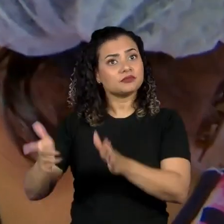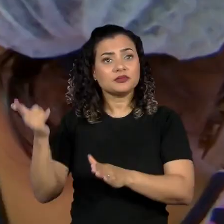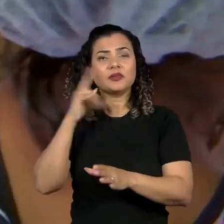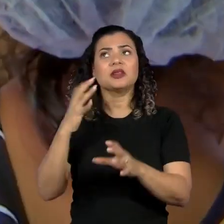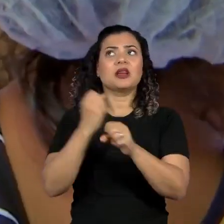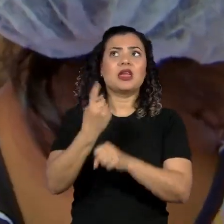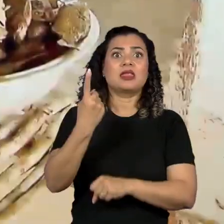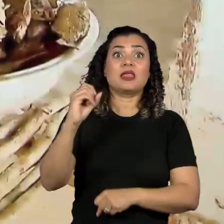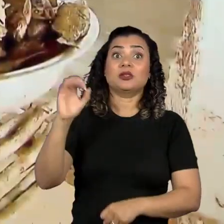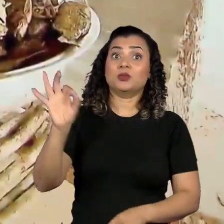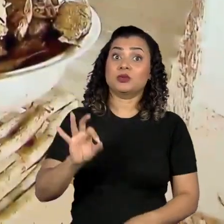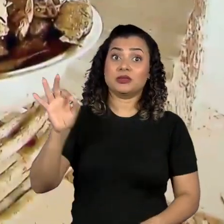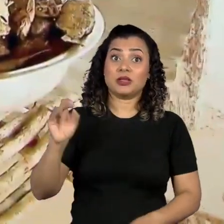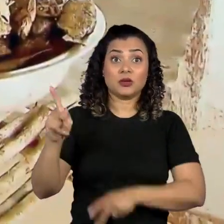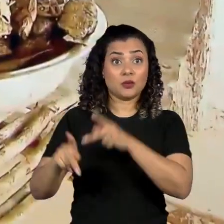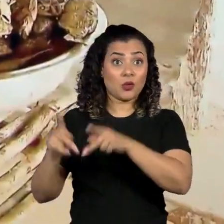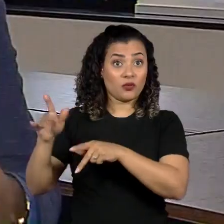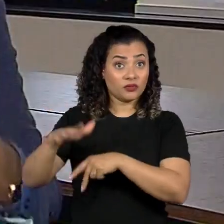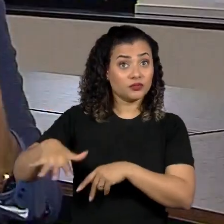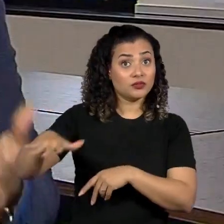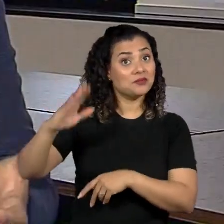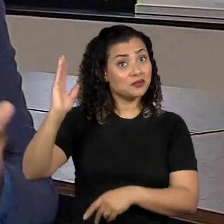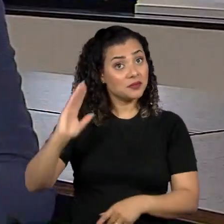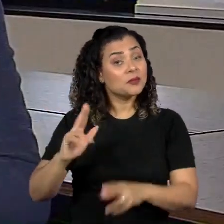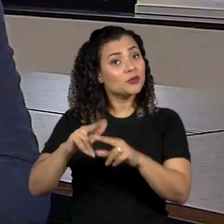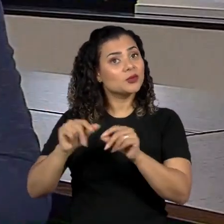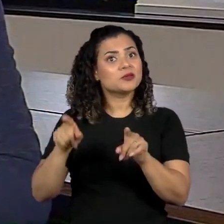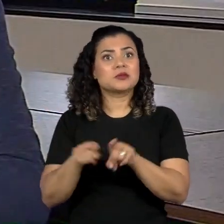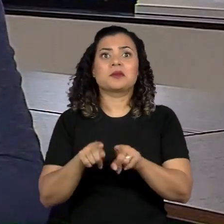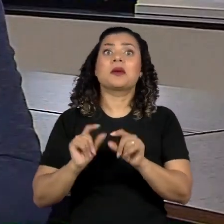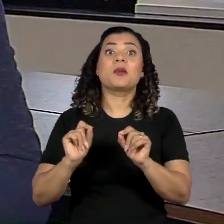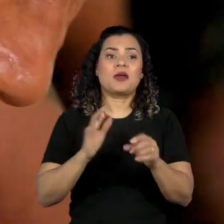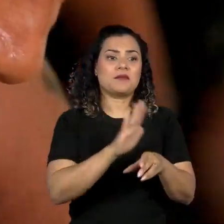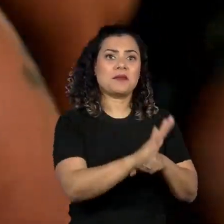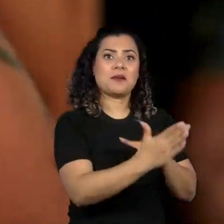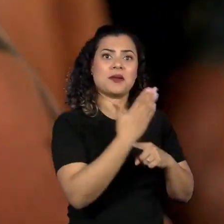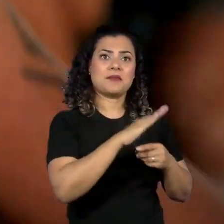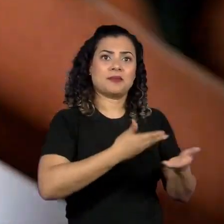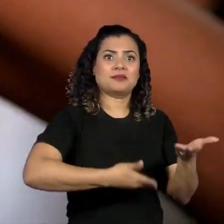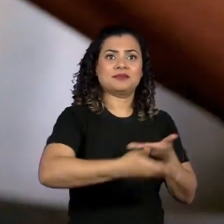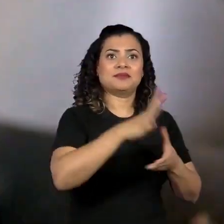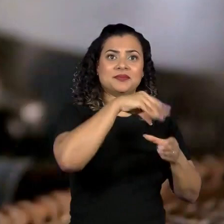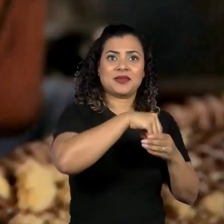torno de 10% da população, mostra a relevância e a pujança do cooperativismo no Brasil.